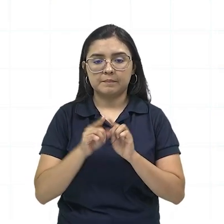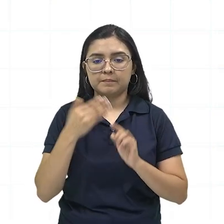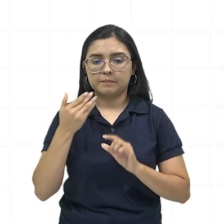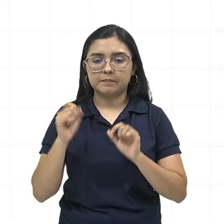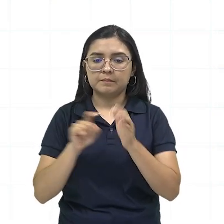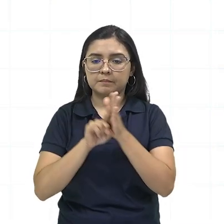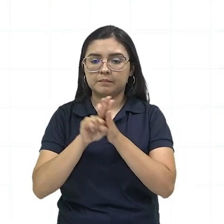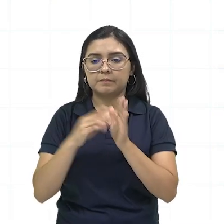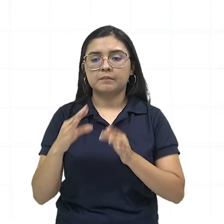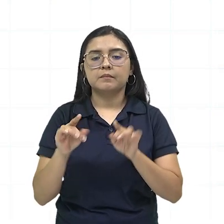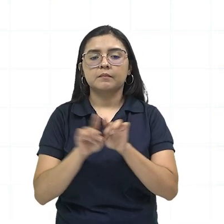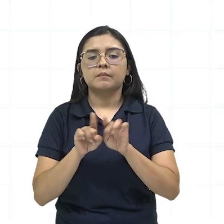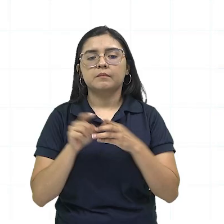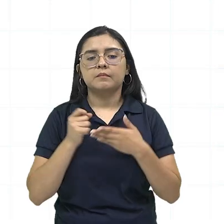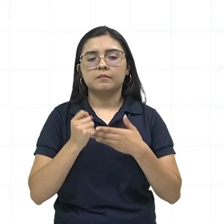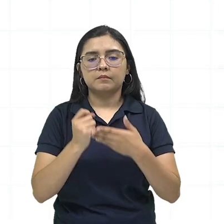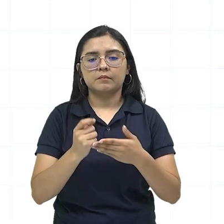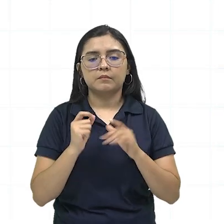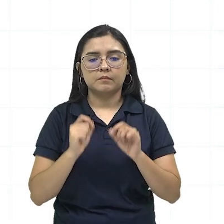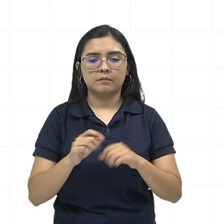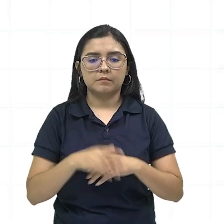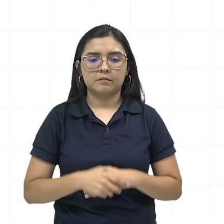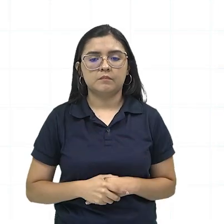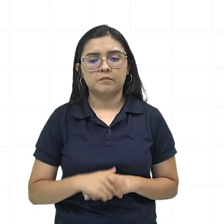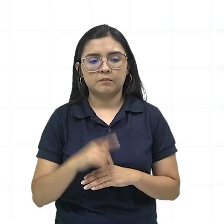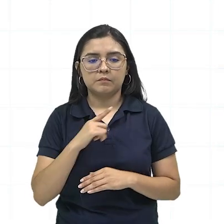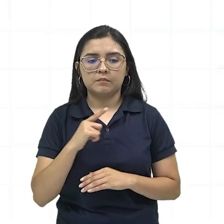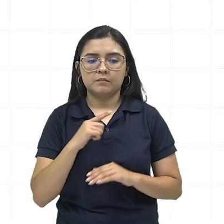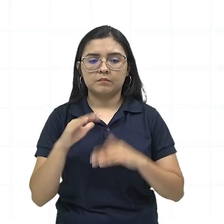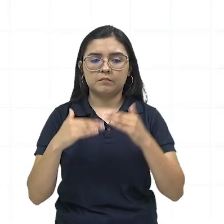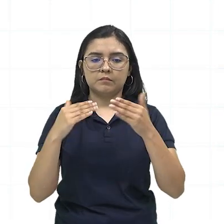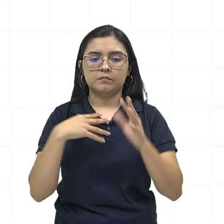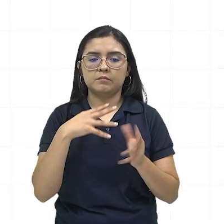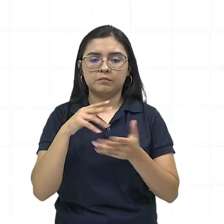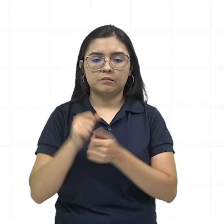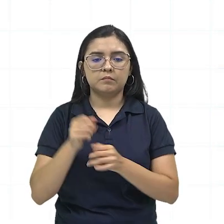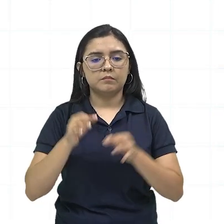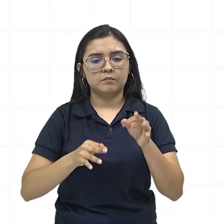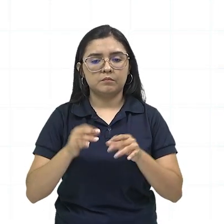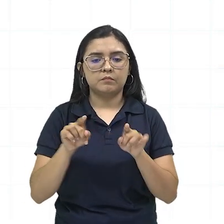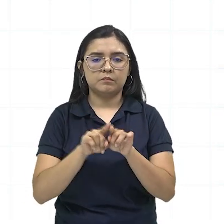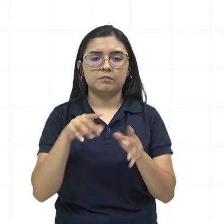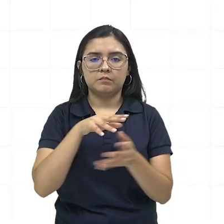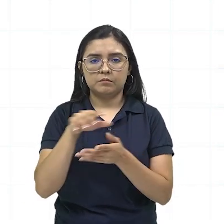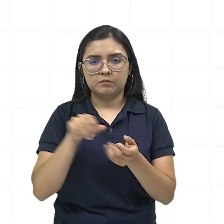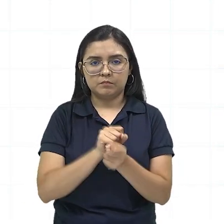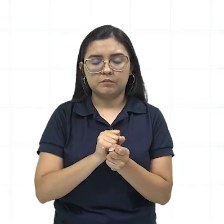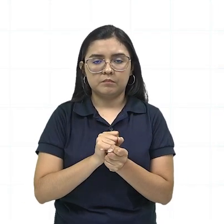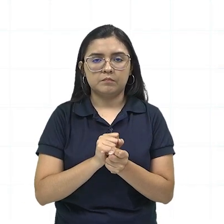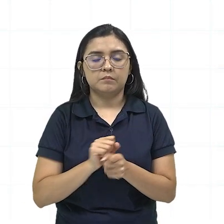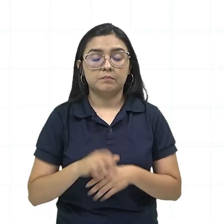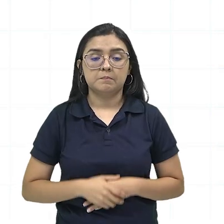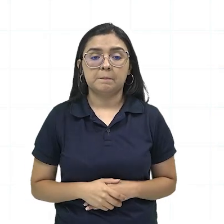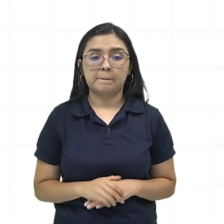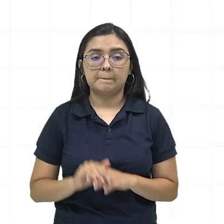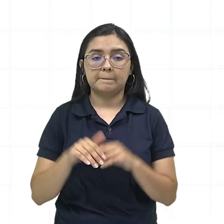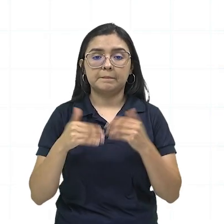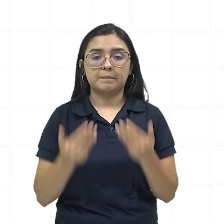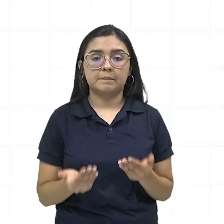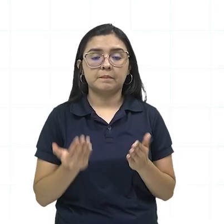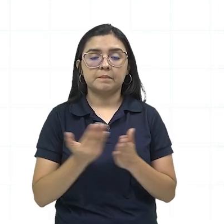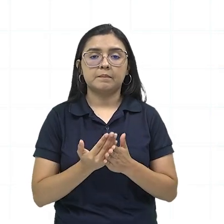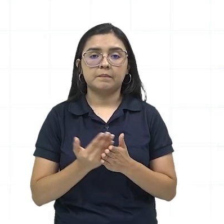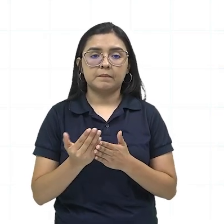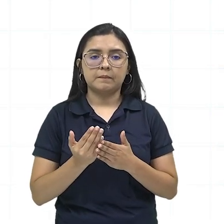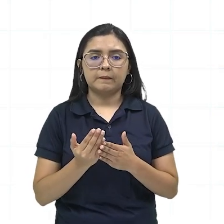científica, mas também contribui para a construção de um mundo mais justo e sustentável para todos. E a gente já vai começar,